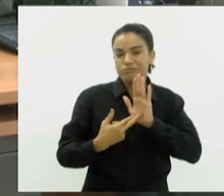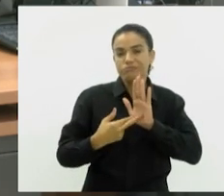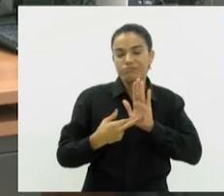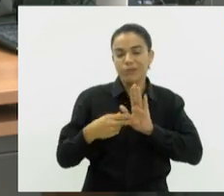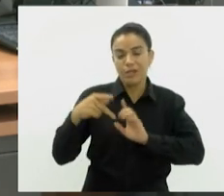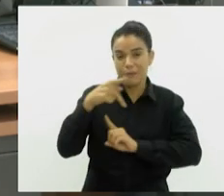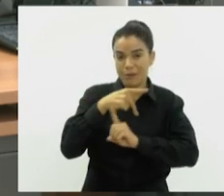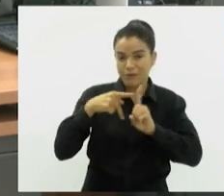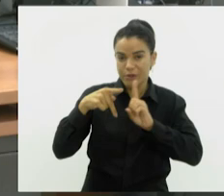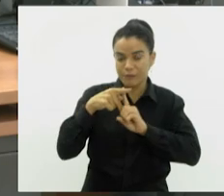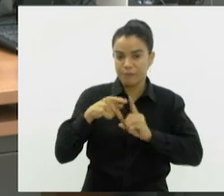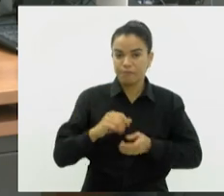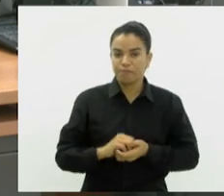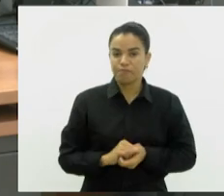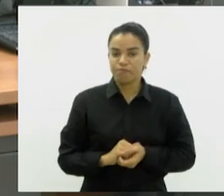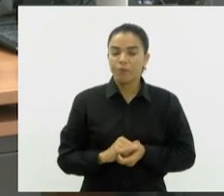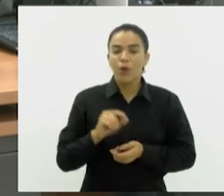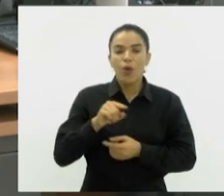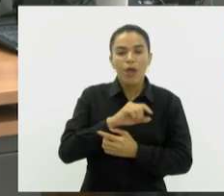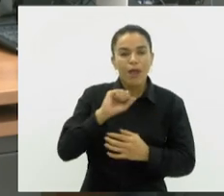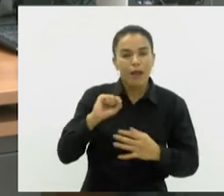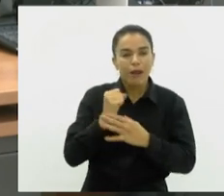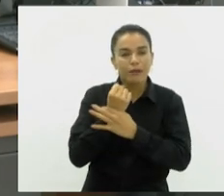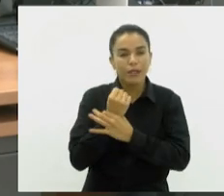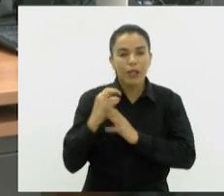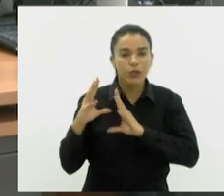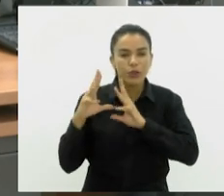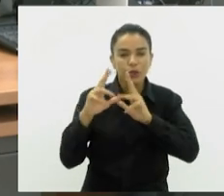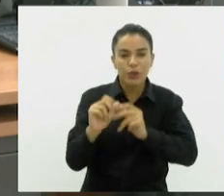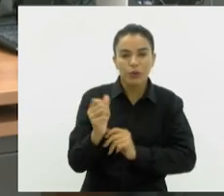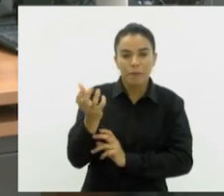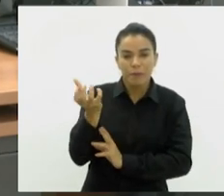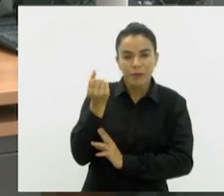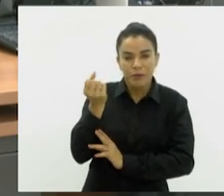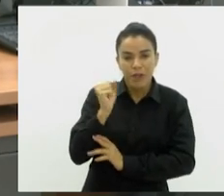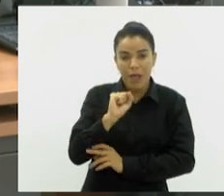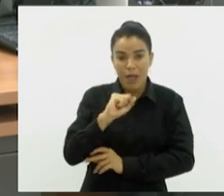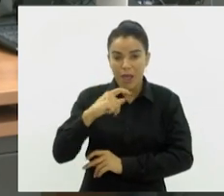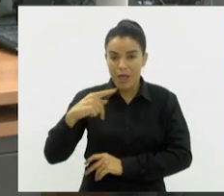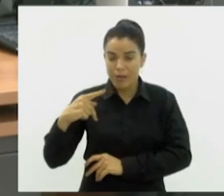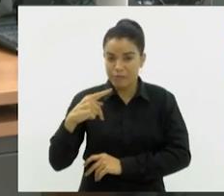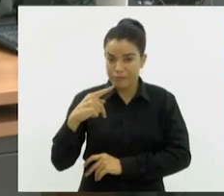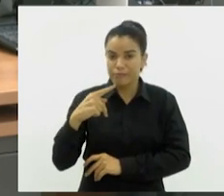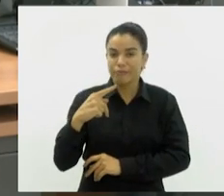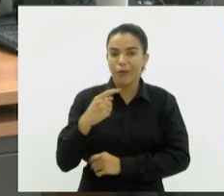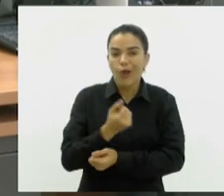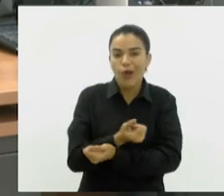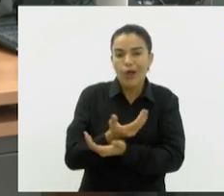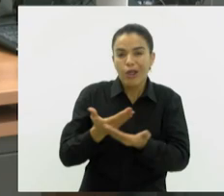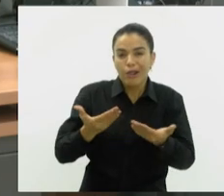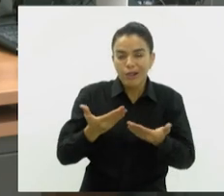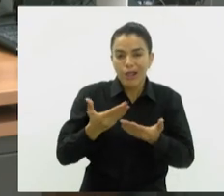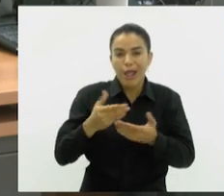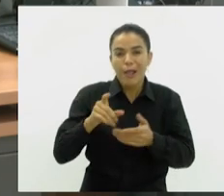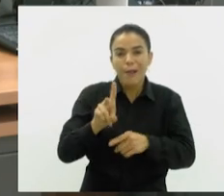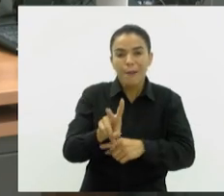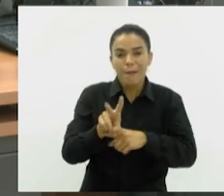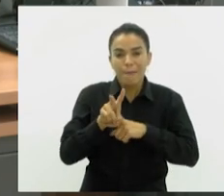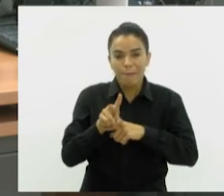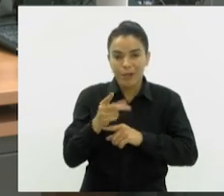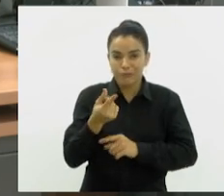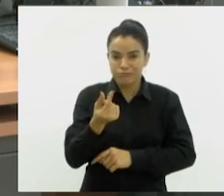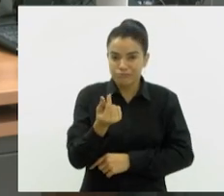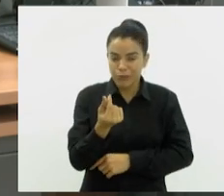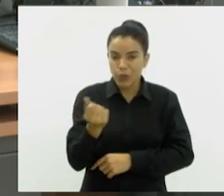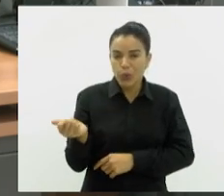objetivo do parlamentar é garantir aos pensionistas e aposentados empréstimos a juros mais baixos dos que o que dos que